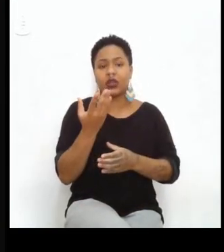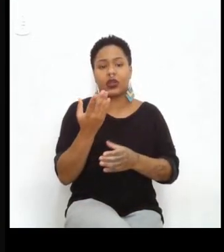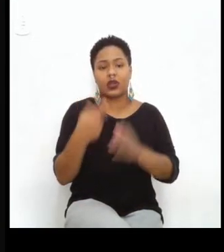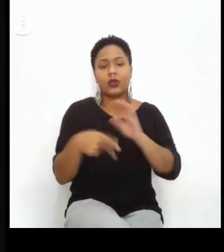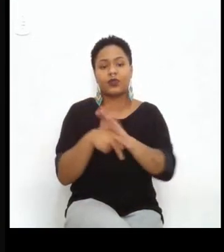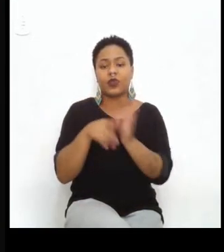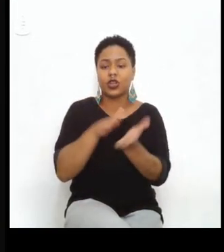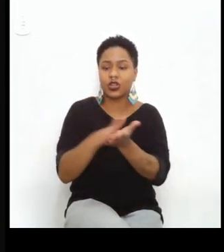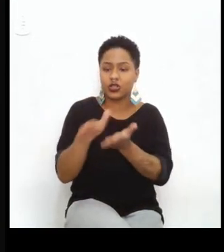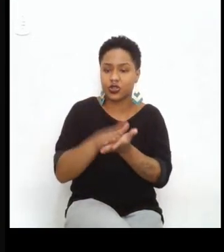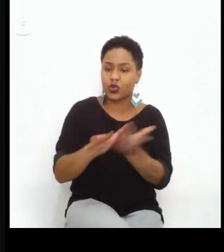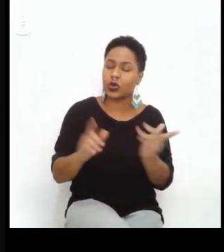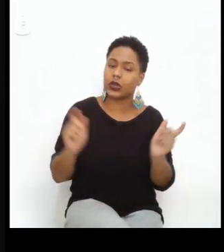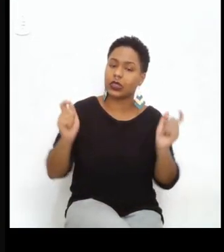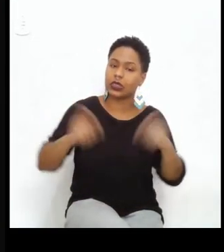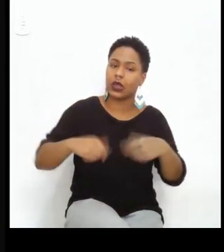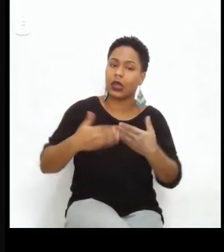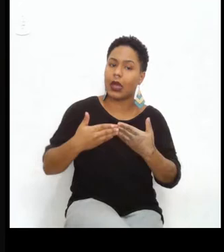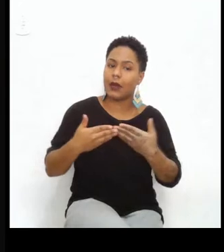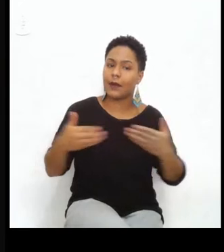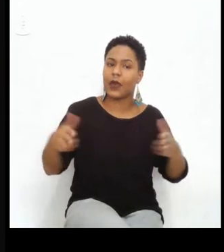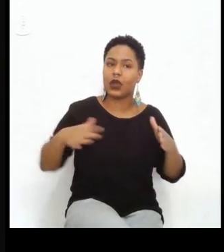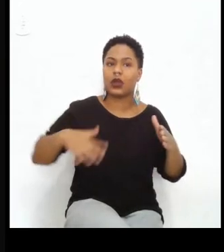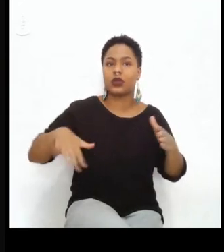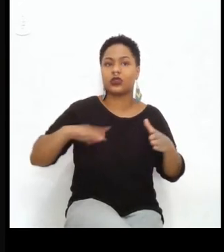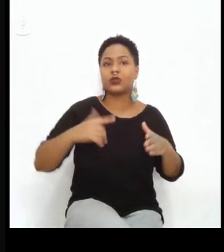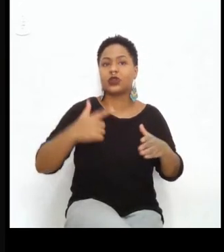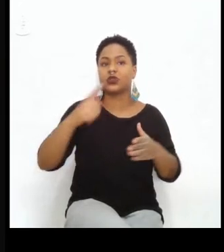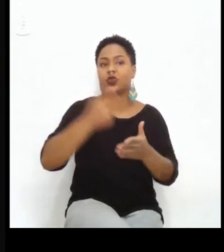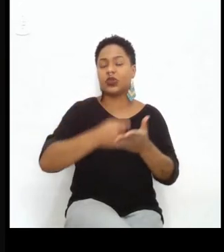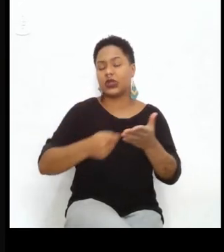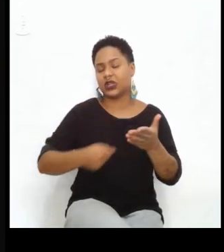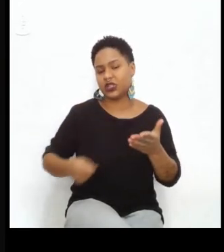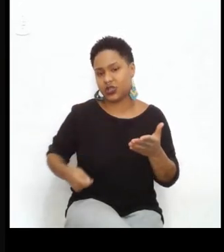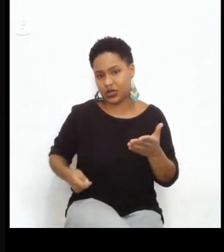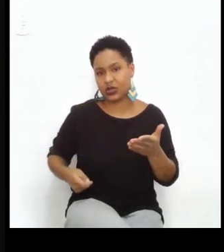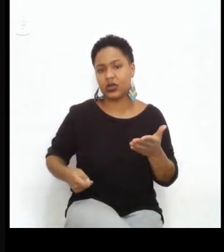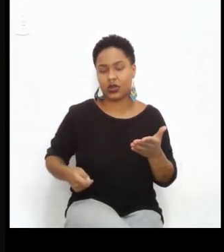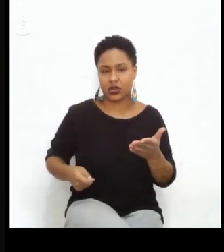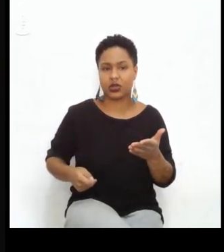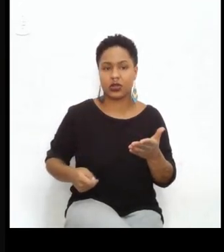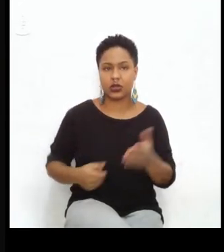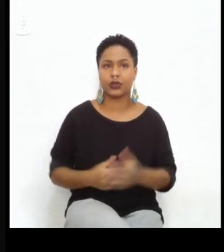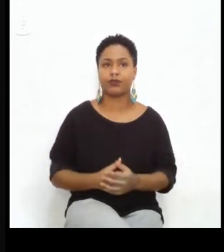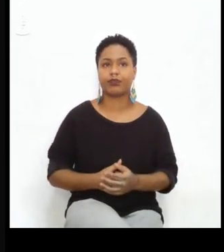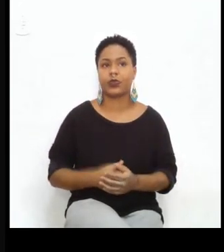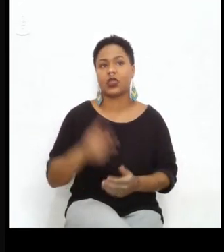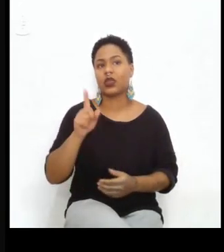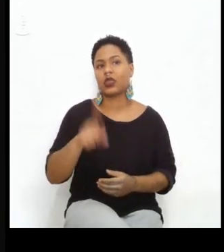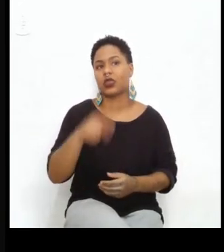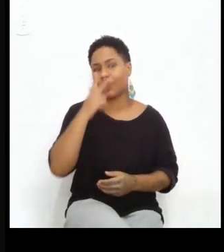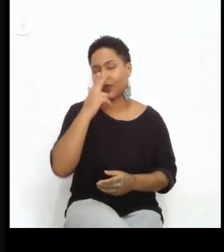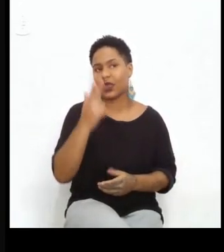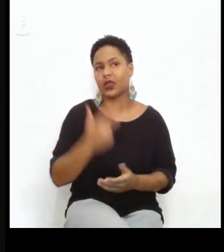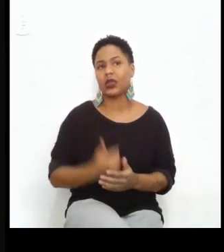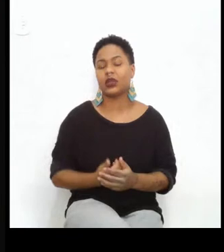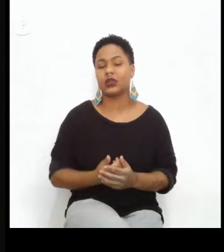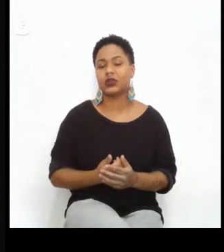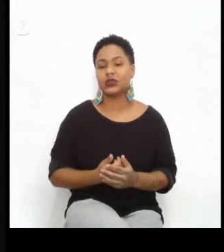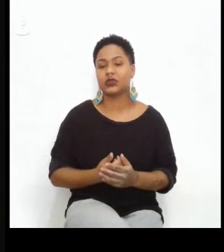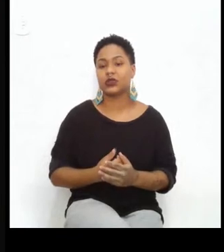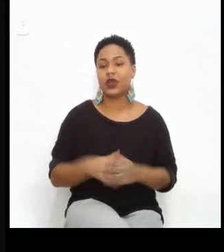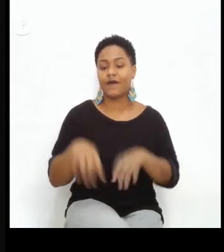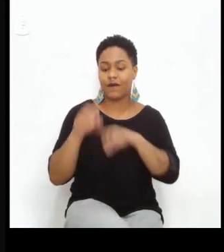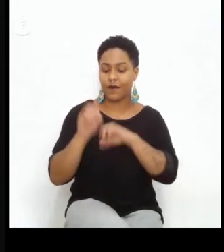pudesse abrir espaço para outro escrito assim né um espécie de Formação